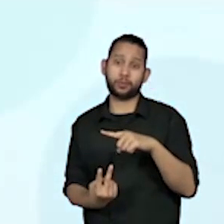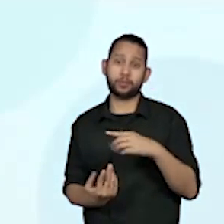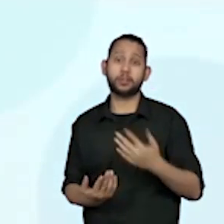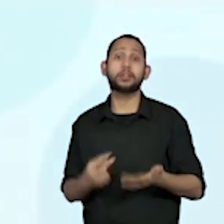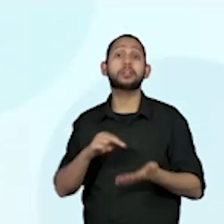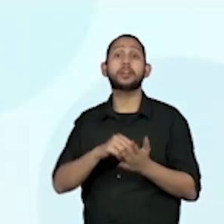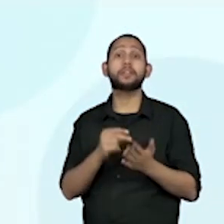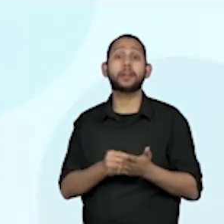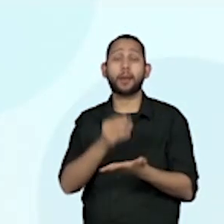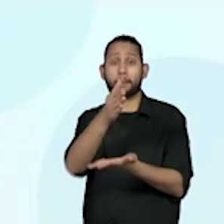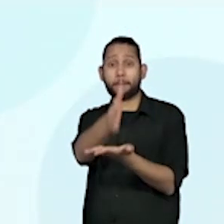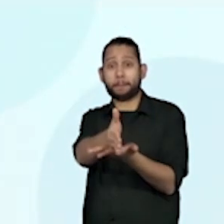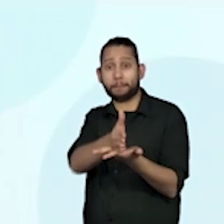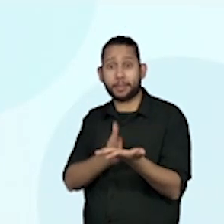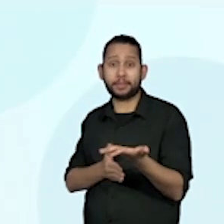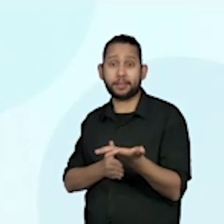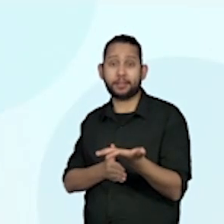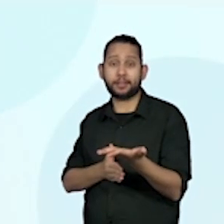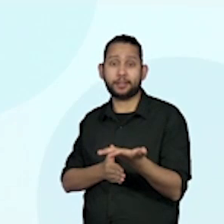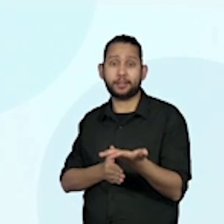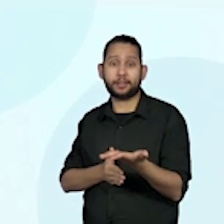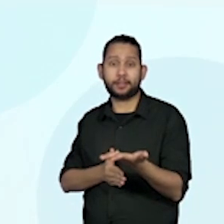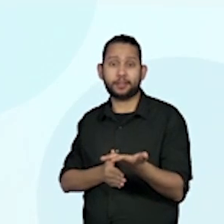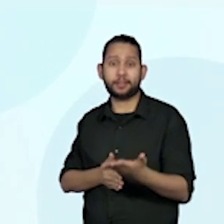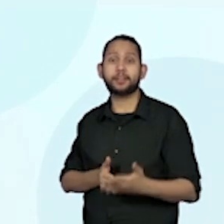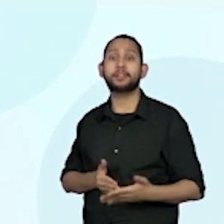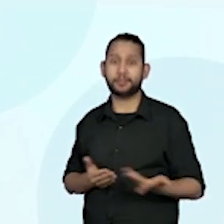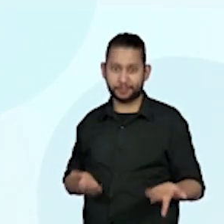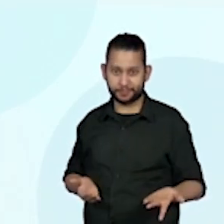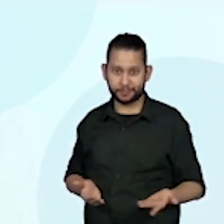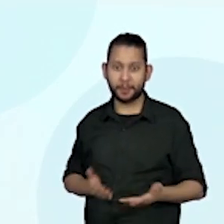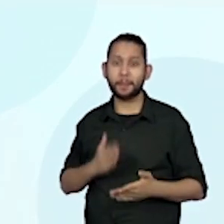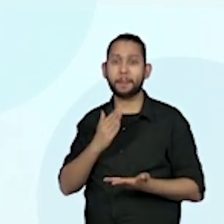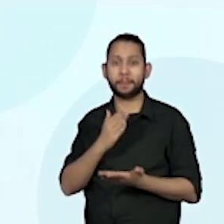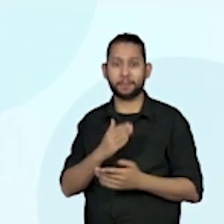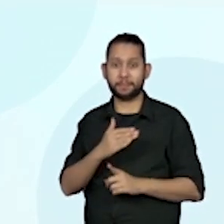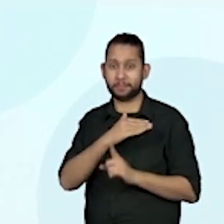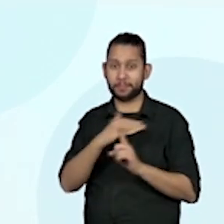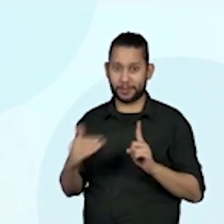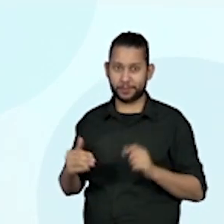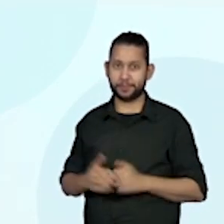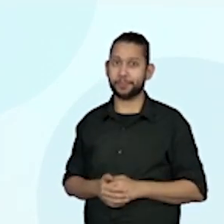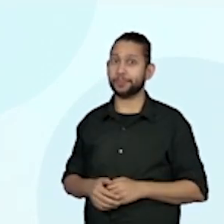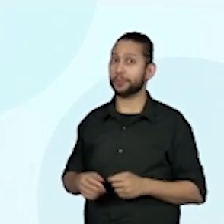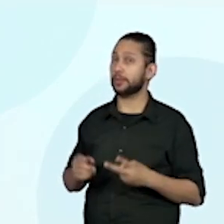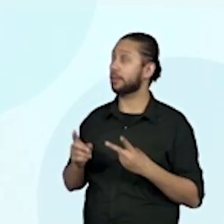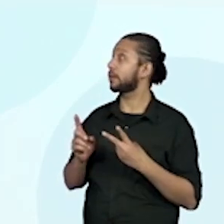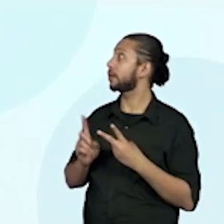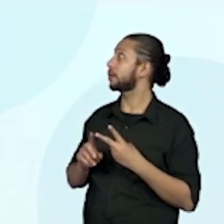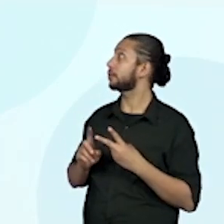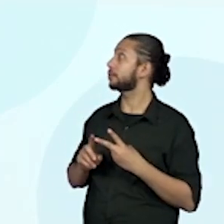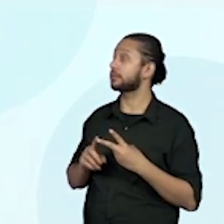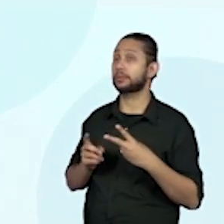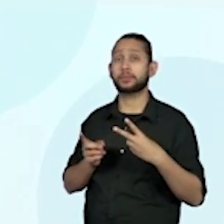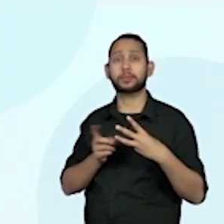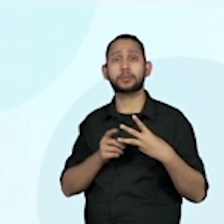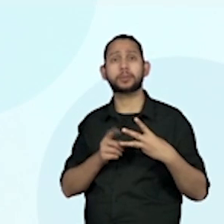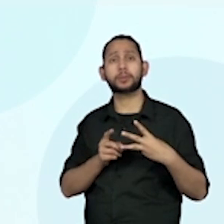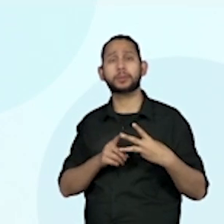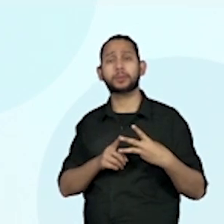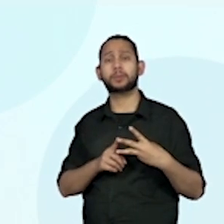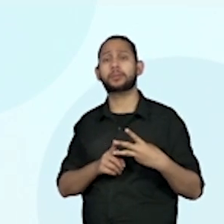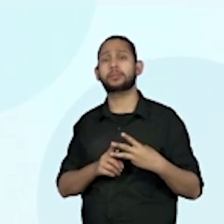1/2. Certo? Vamos então agora para a nossa segunda imagem. Na segunda imagem, qual